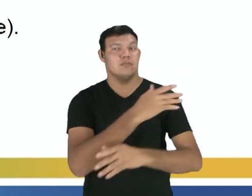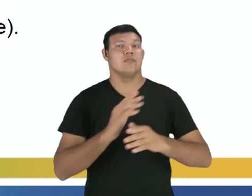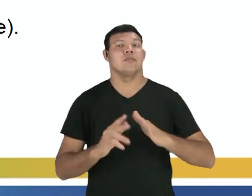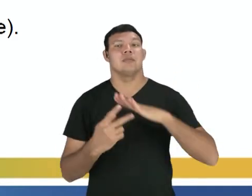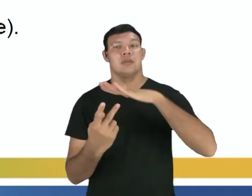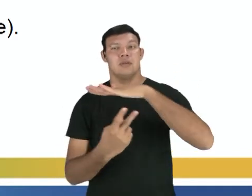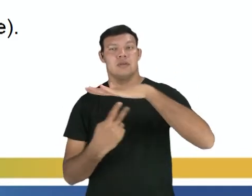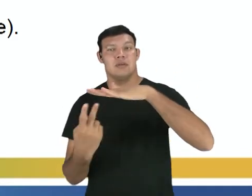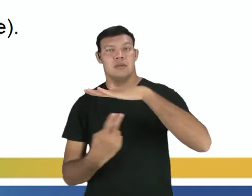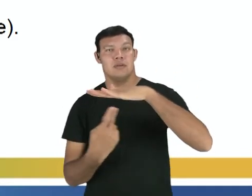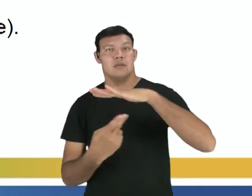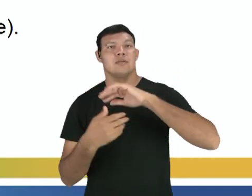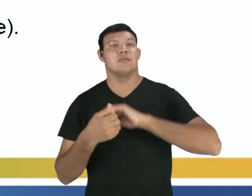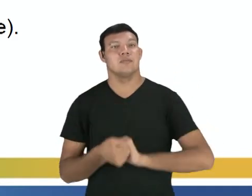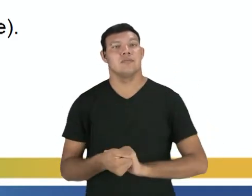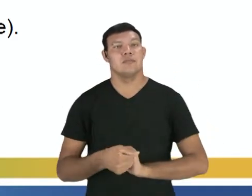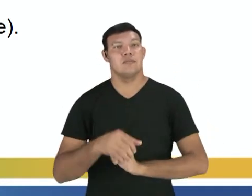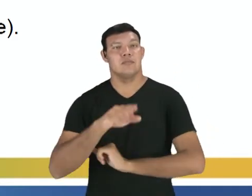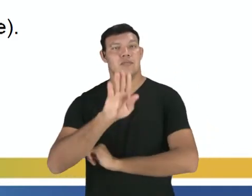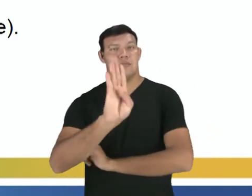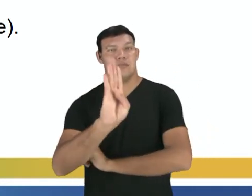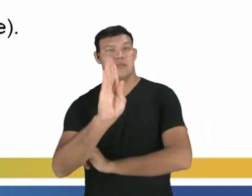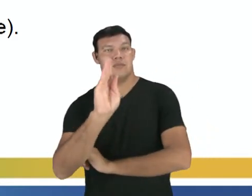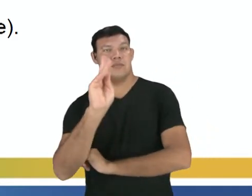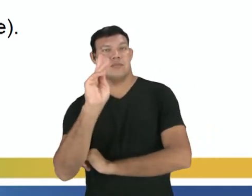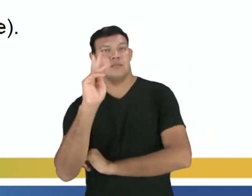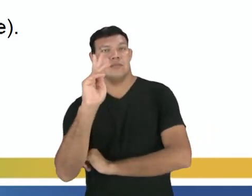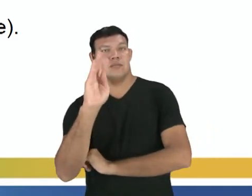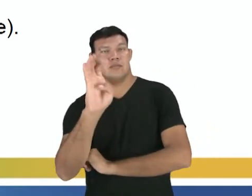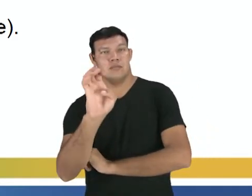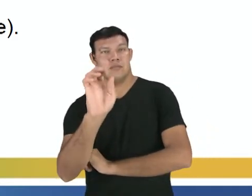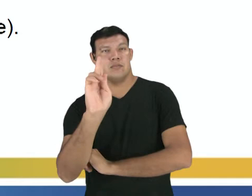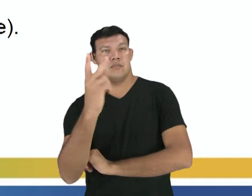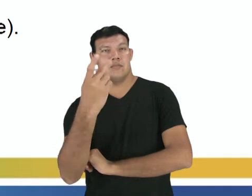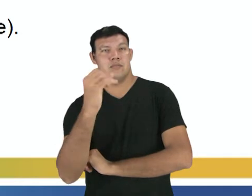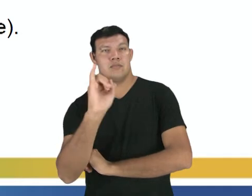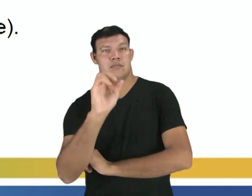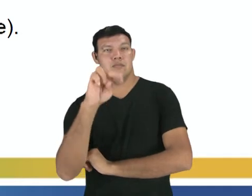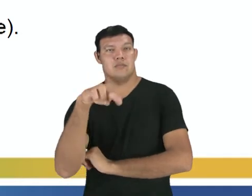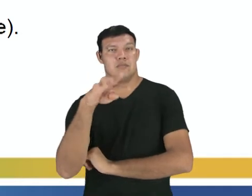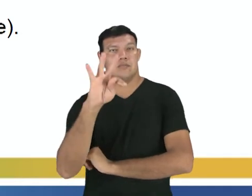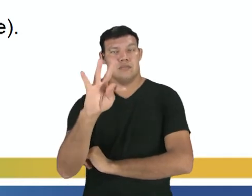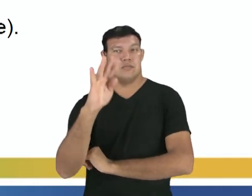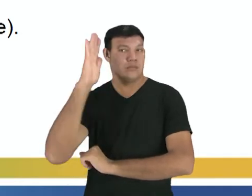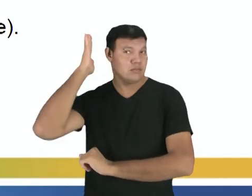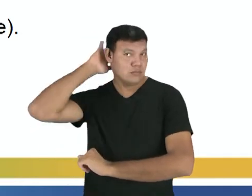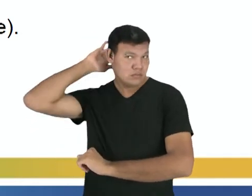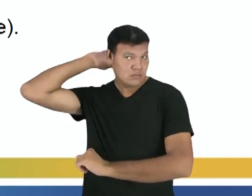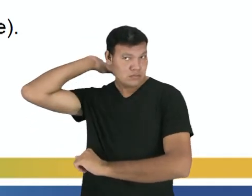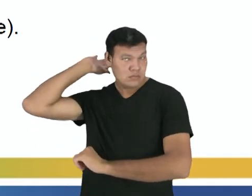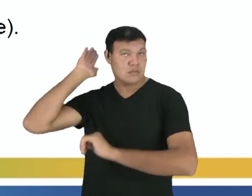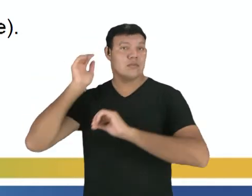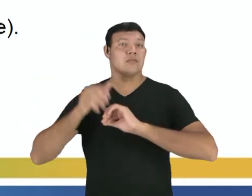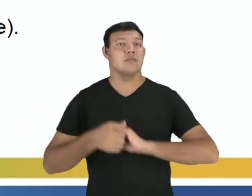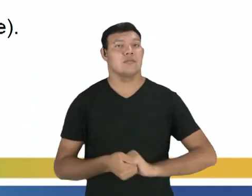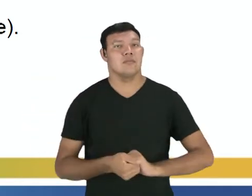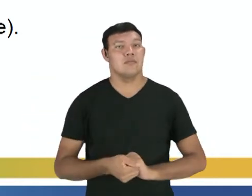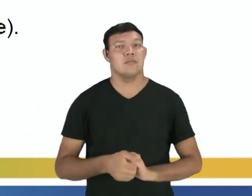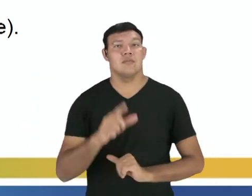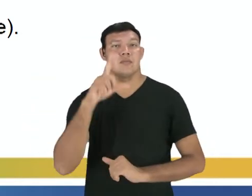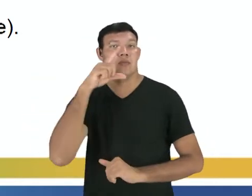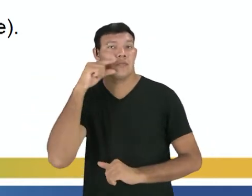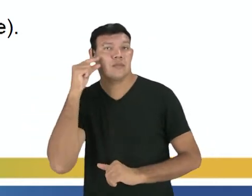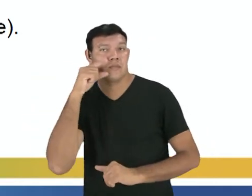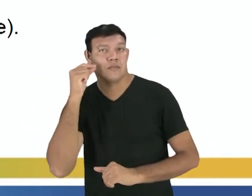e o behind O que significa atrás the decades behind the soulful gato o